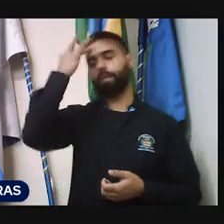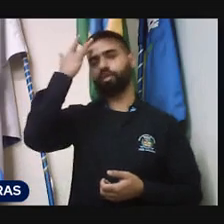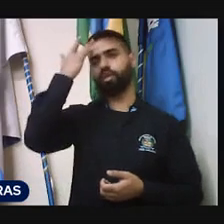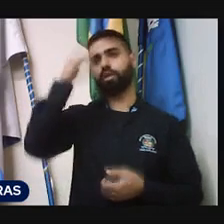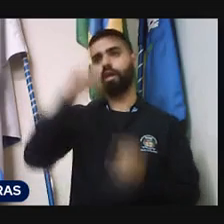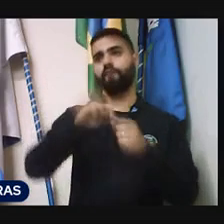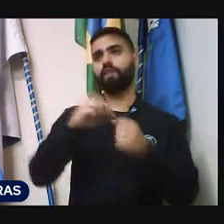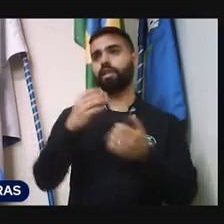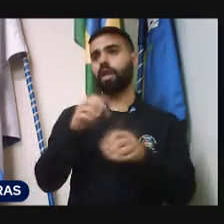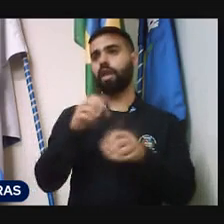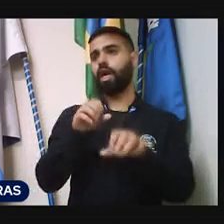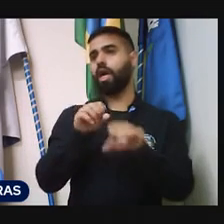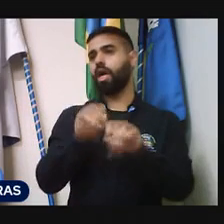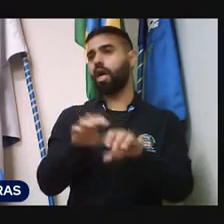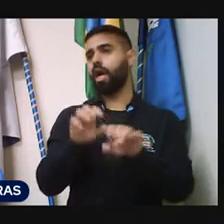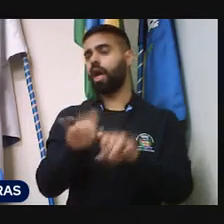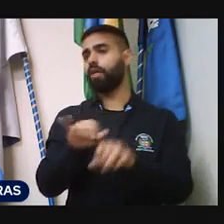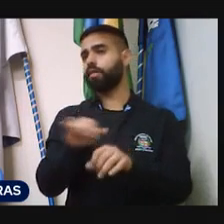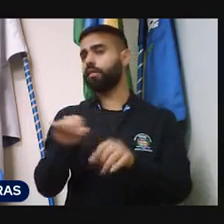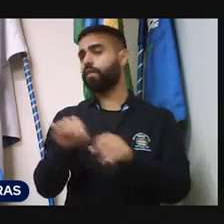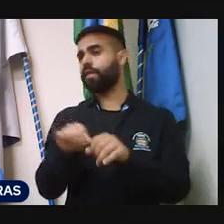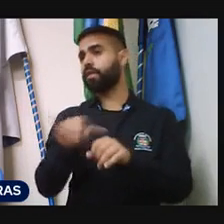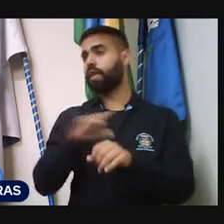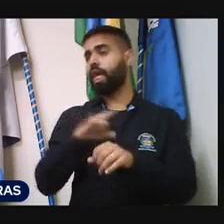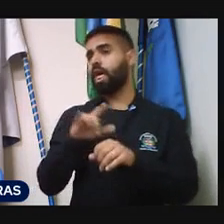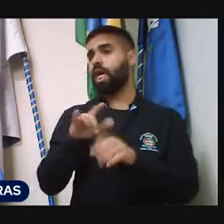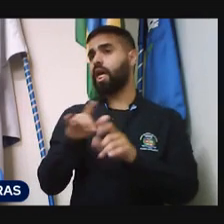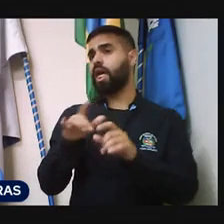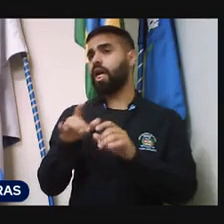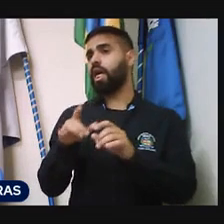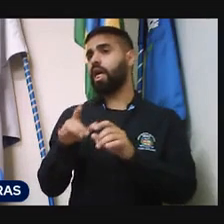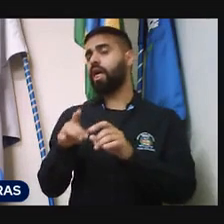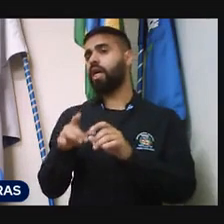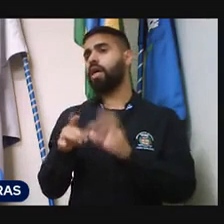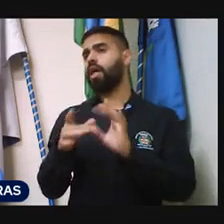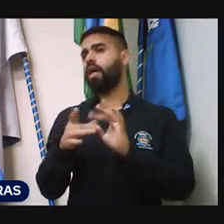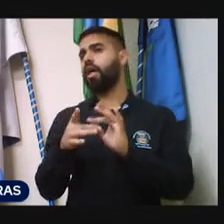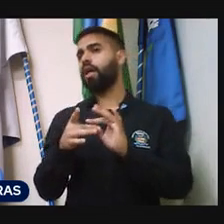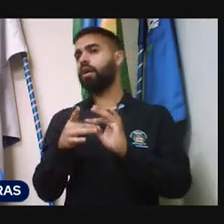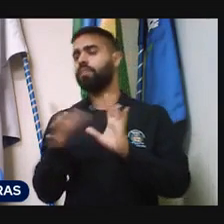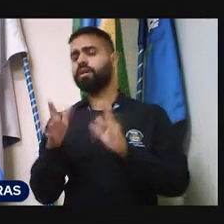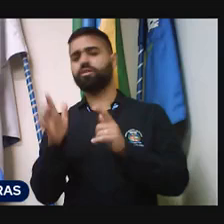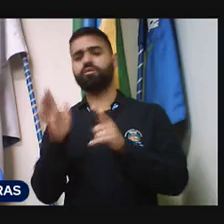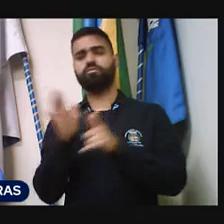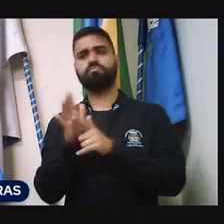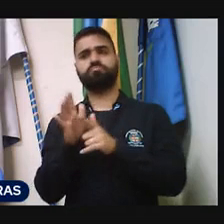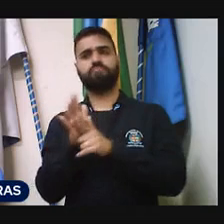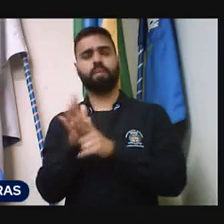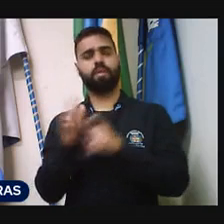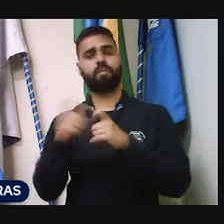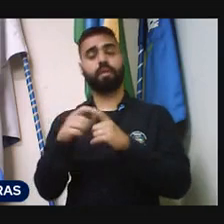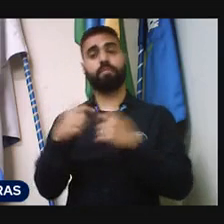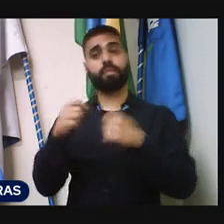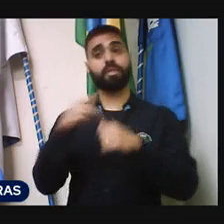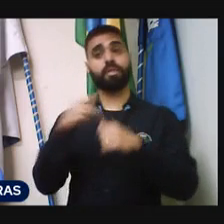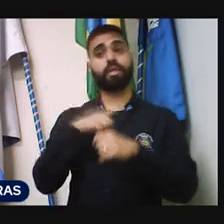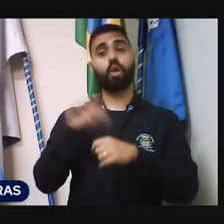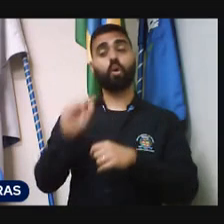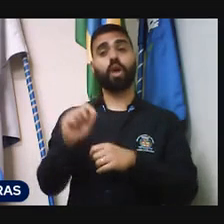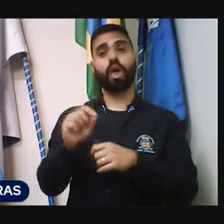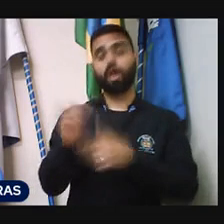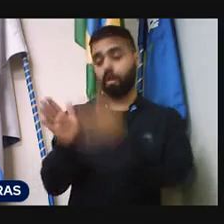seus exames de rotina não é só ter atestado desculpa atestado não convém tem que ter o que